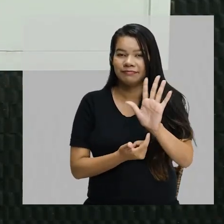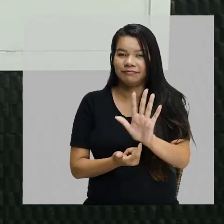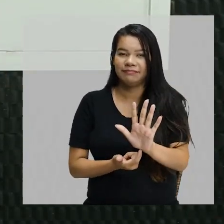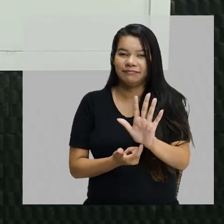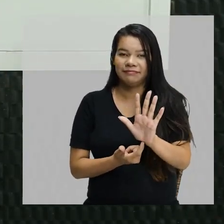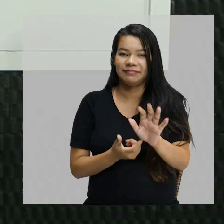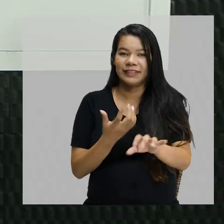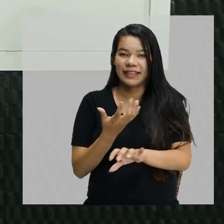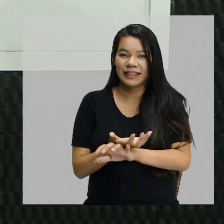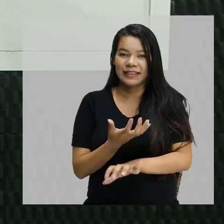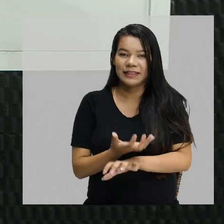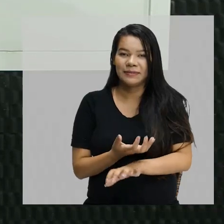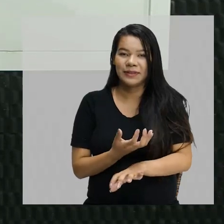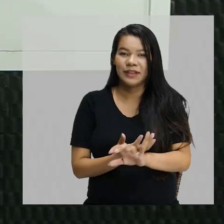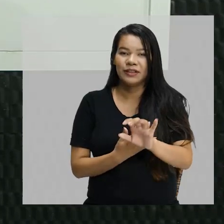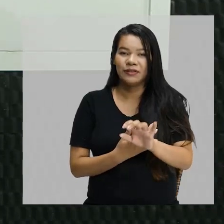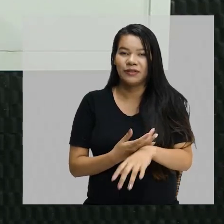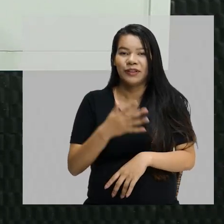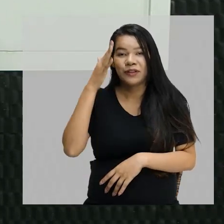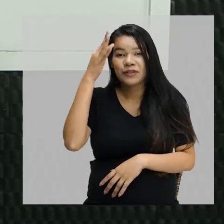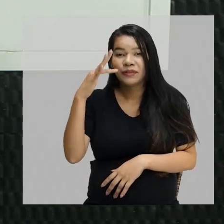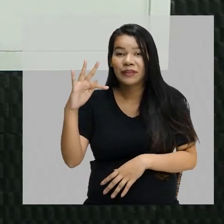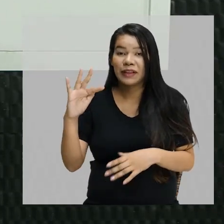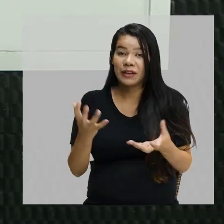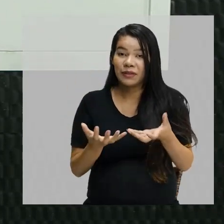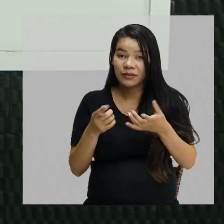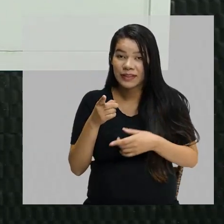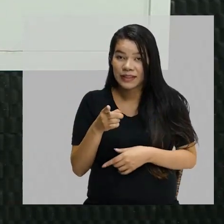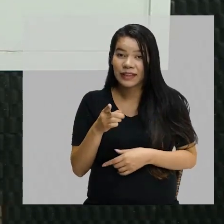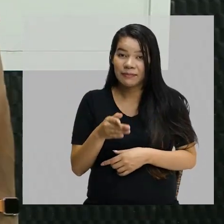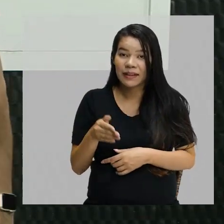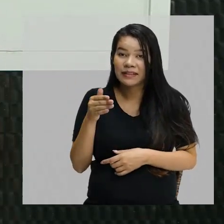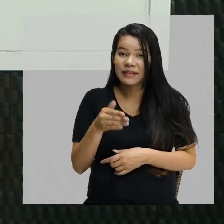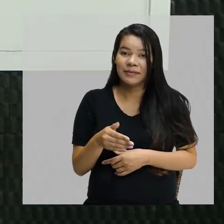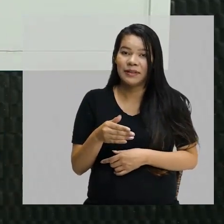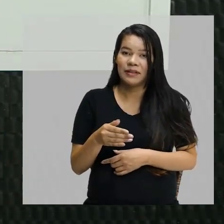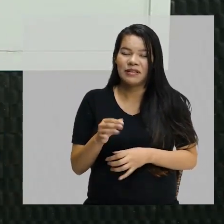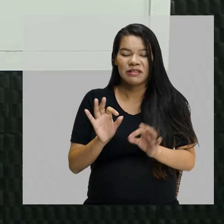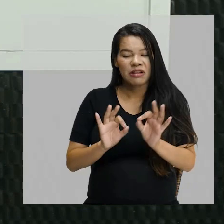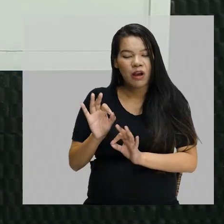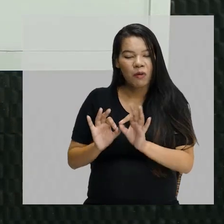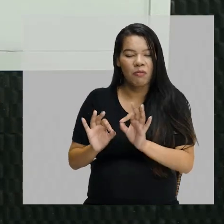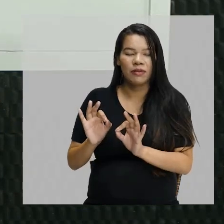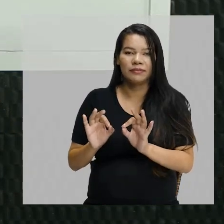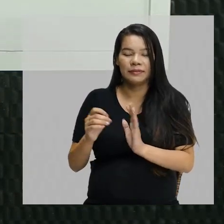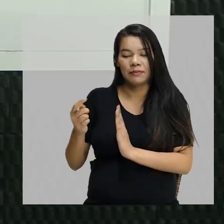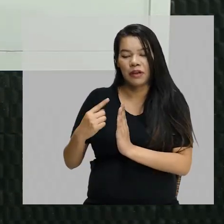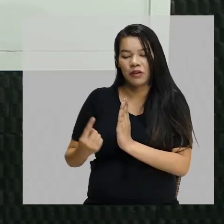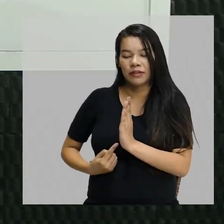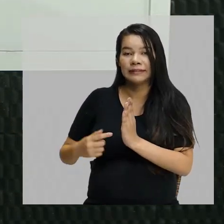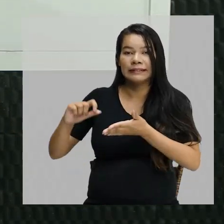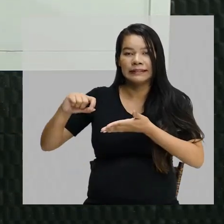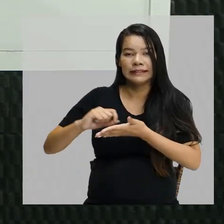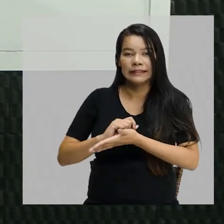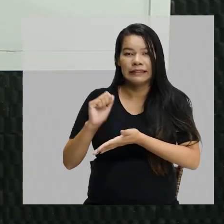eu quero que tu participe comigo da seguinte maneira tu vai te ajeitar aí todinho pegar todo teu material para evitar dispersão porque nós sabemos que esta